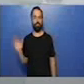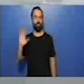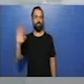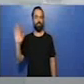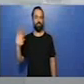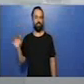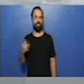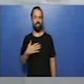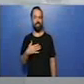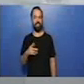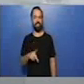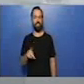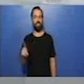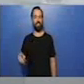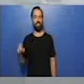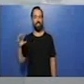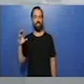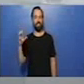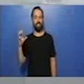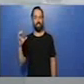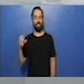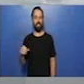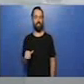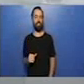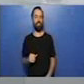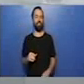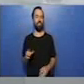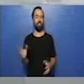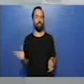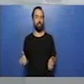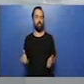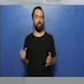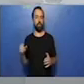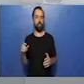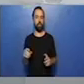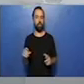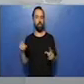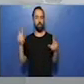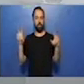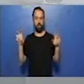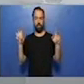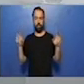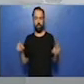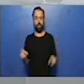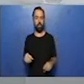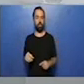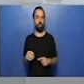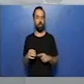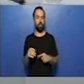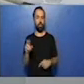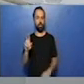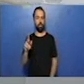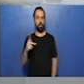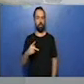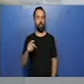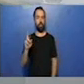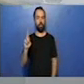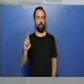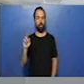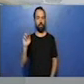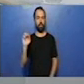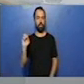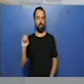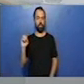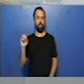Olá, eu sou o Leandro, professor de ciências. A aula de hoje é sobre os protozoários. Protozoários são organismos que deram